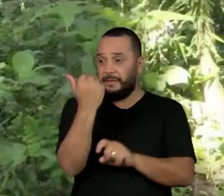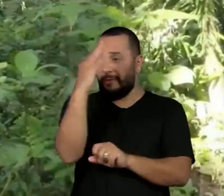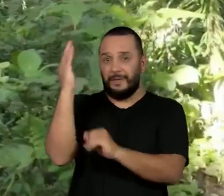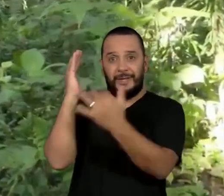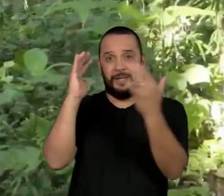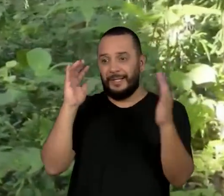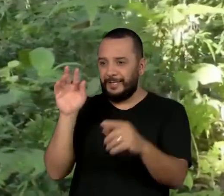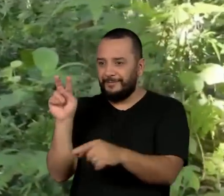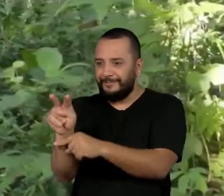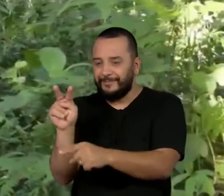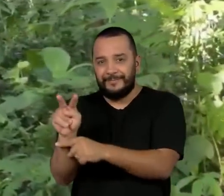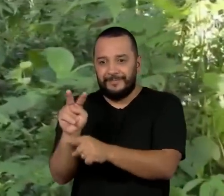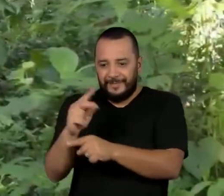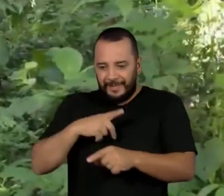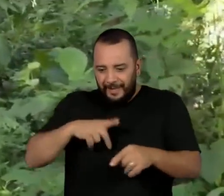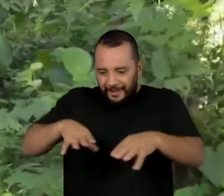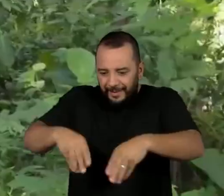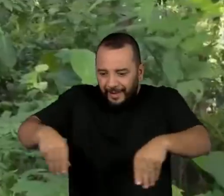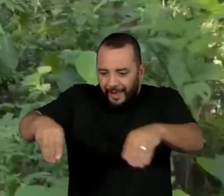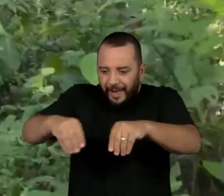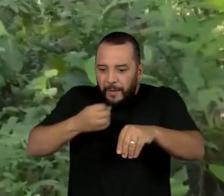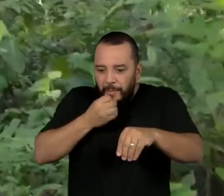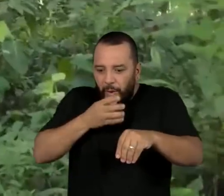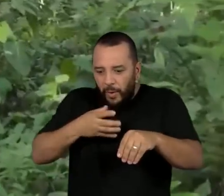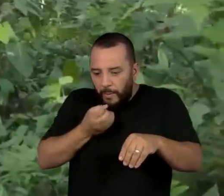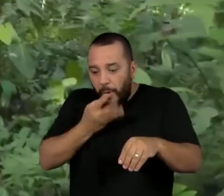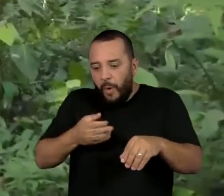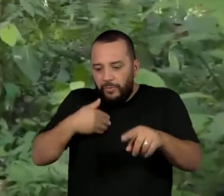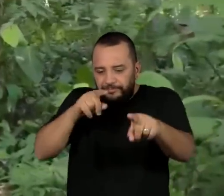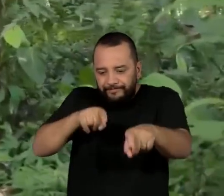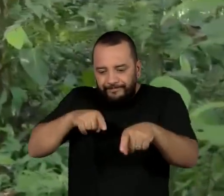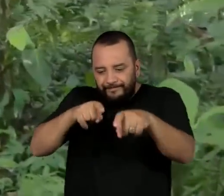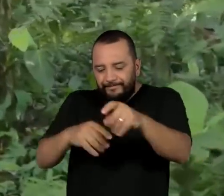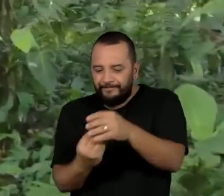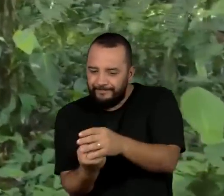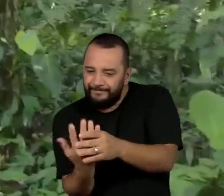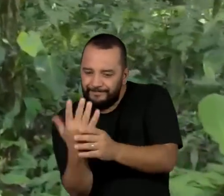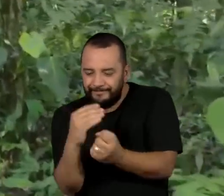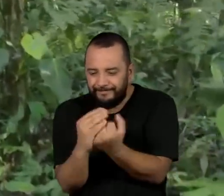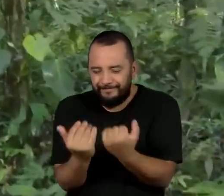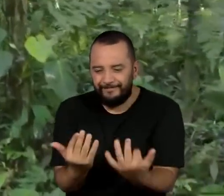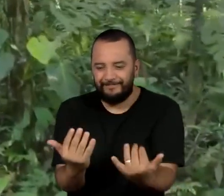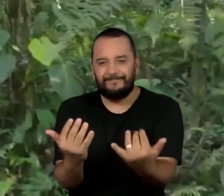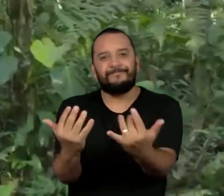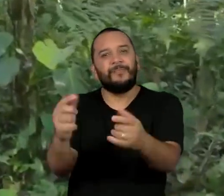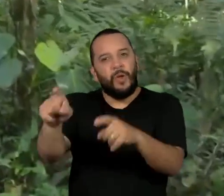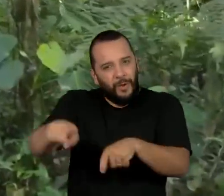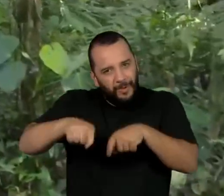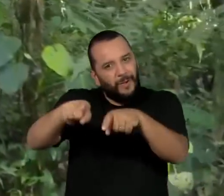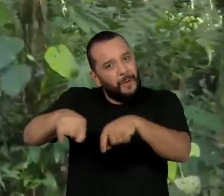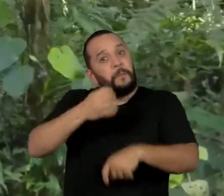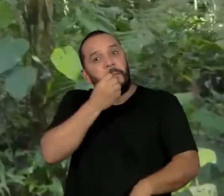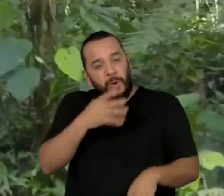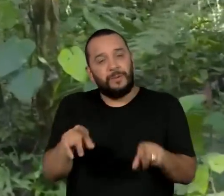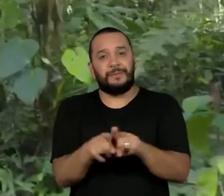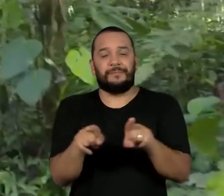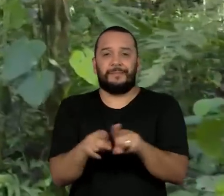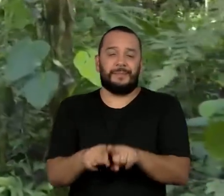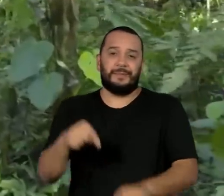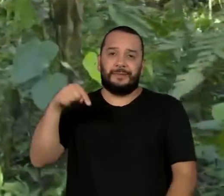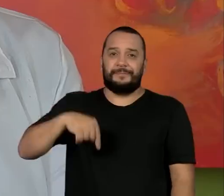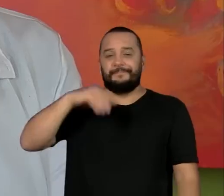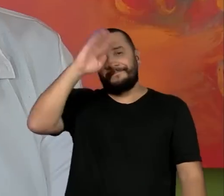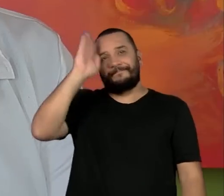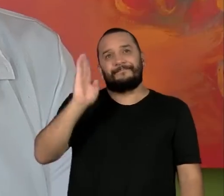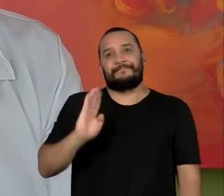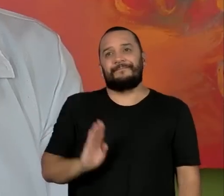fica mais fértil até para produzir as alimentações das roças, né? O nosso Brasil aí,